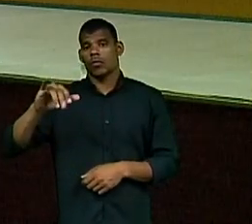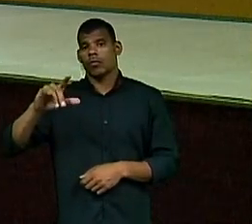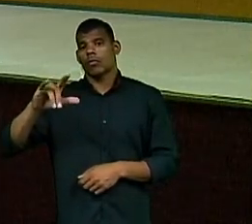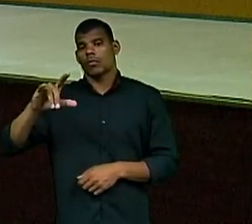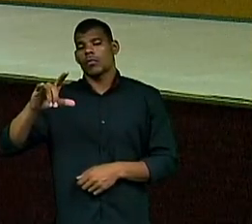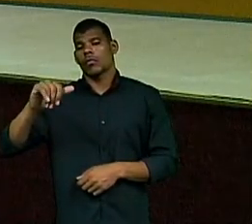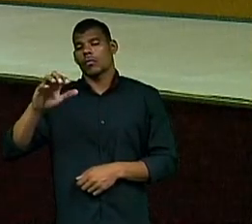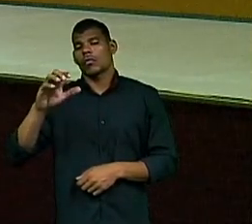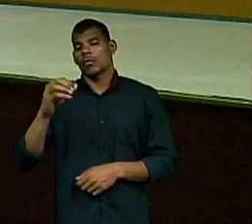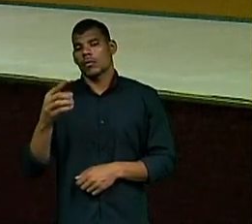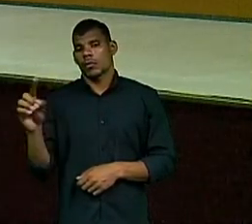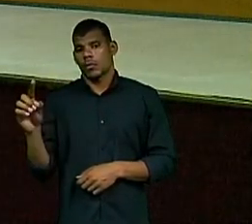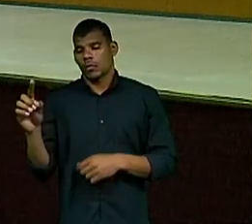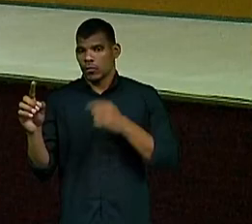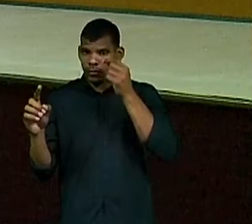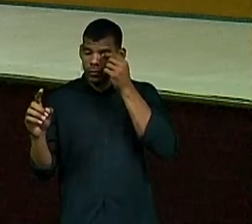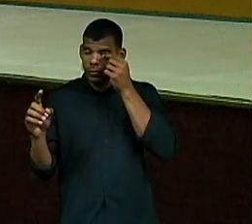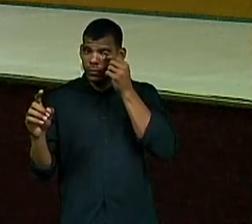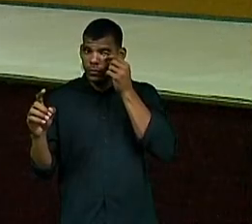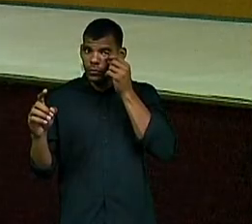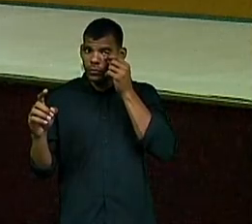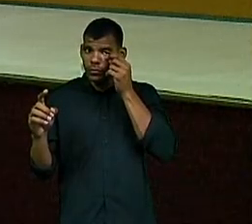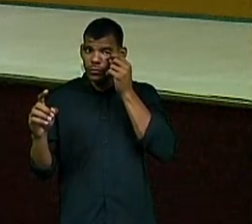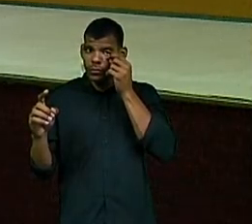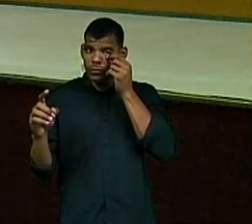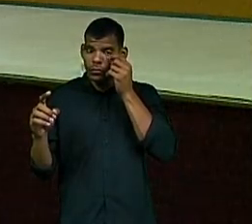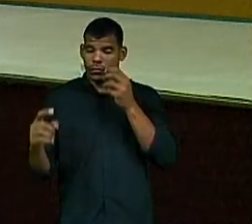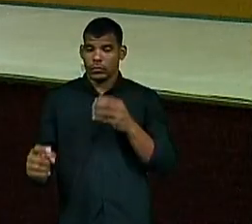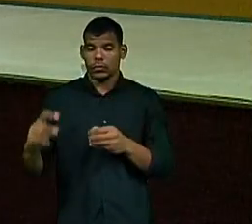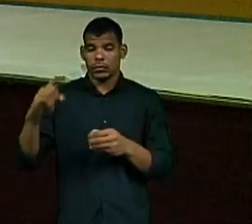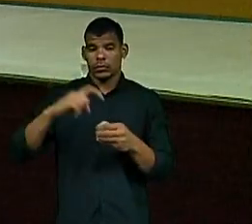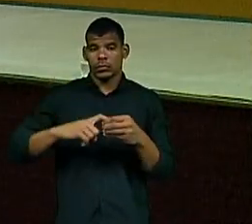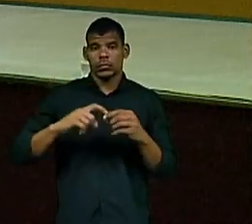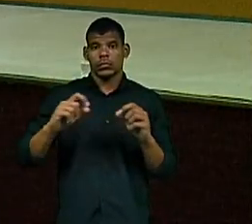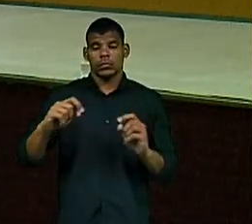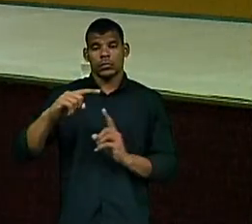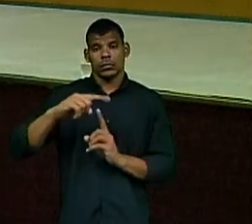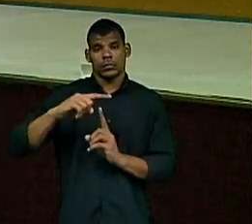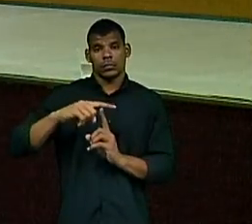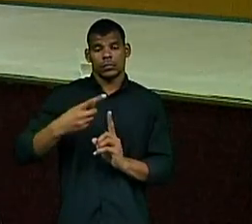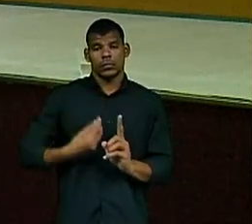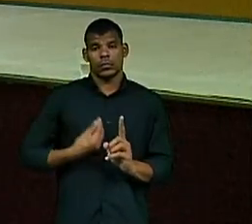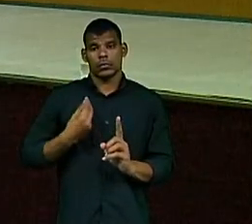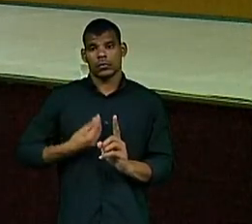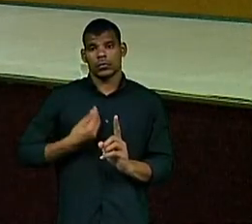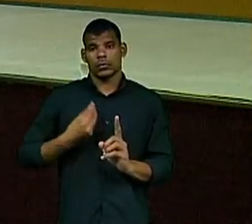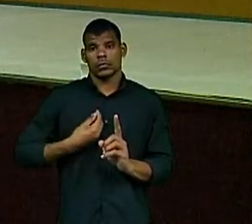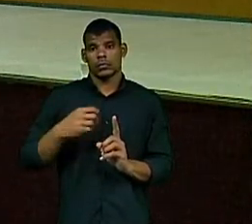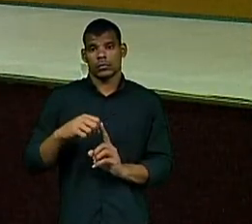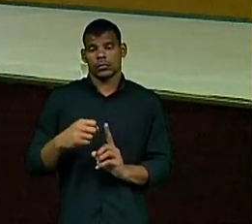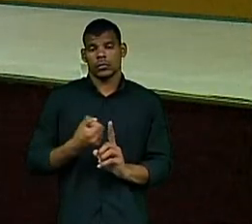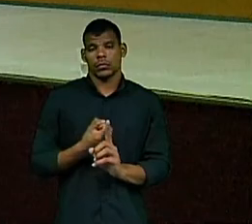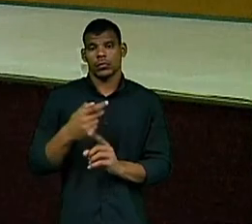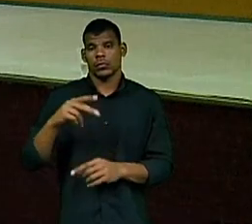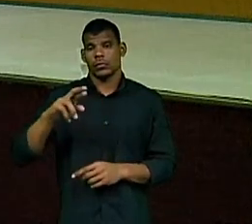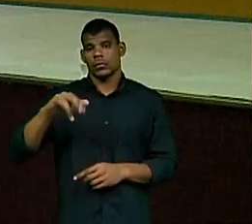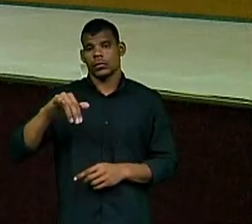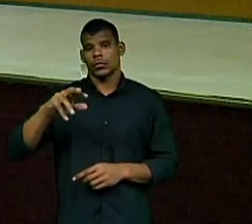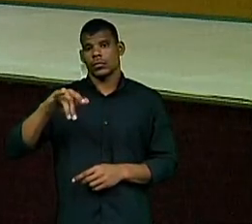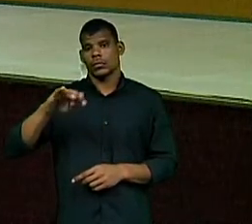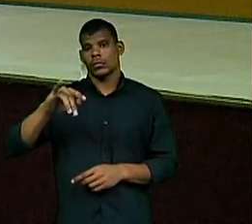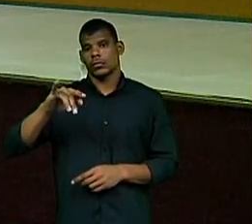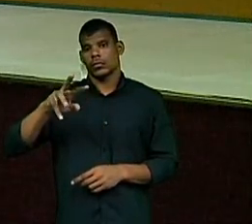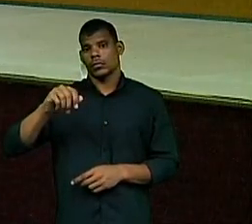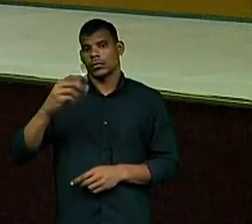propunha um retorno às formas de vida da sociedade primitiva pessoal para acertar essa questão precisava saber